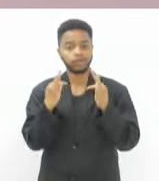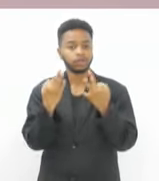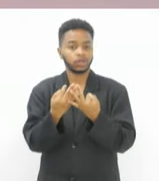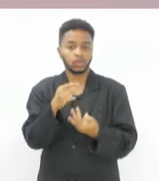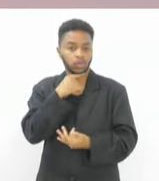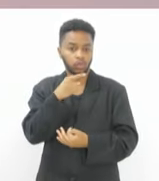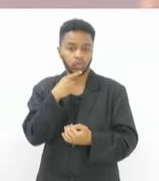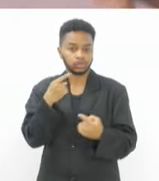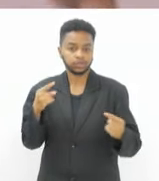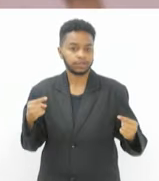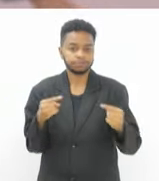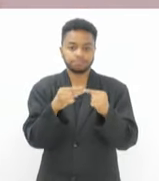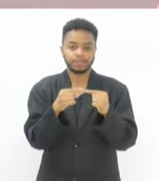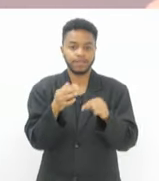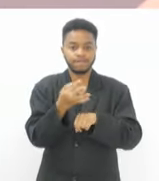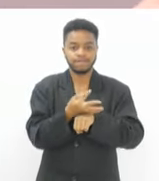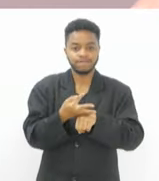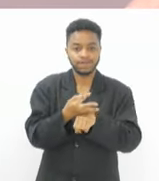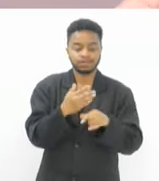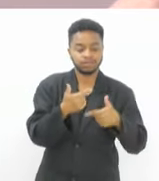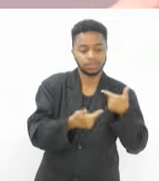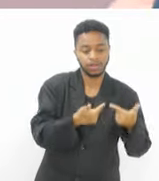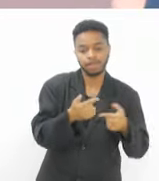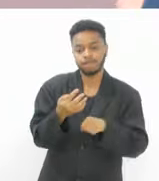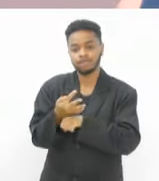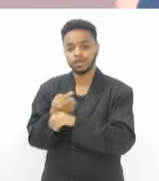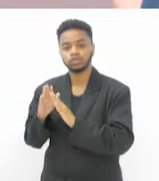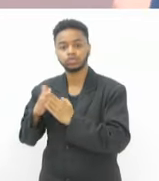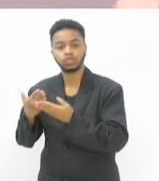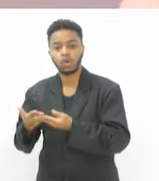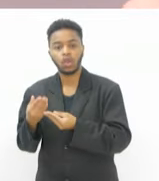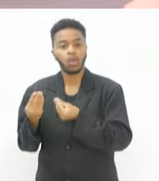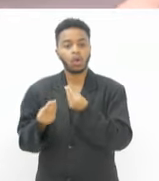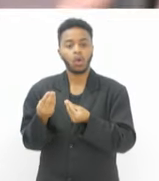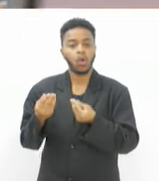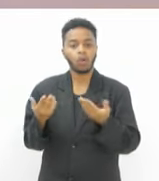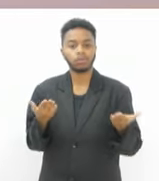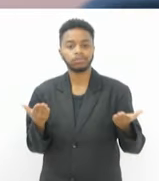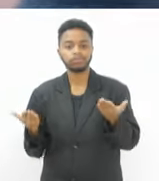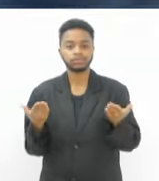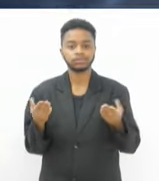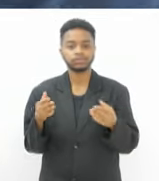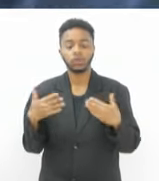conciliar as férias do trabalho com as férias escolares, quais as principais dicas para esses pais?